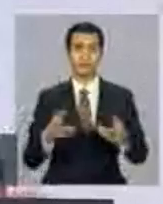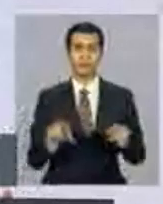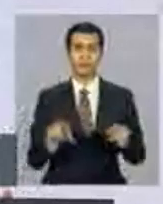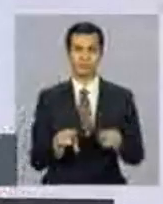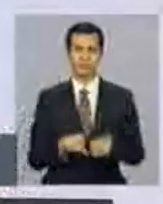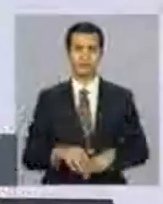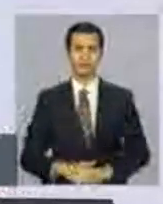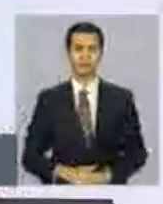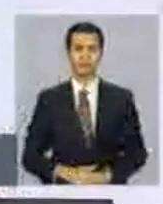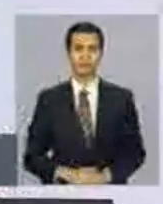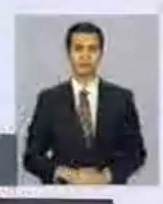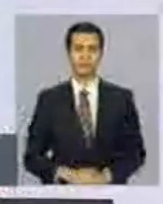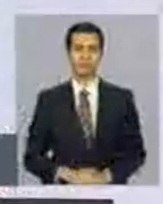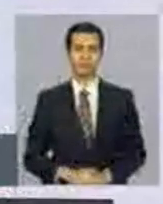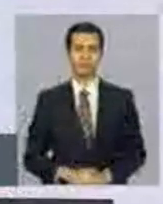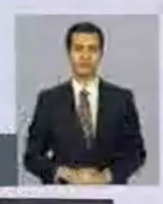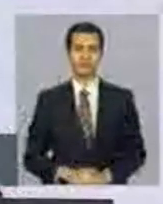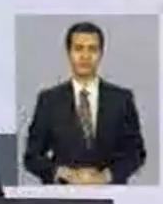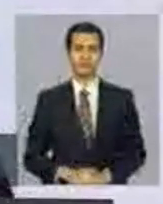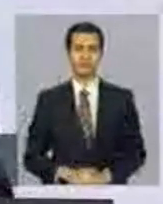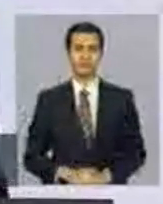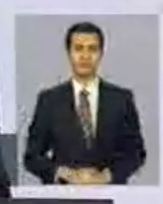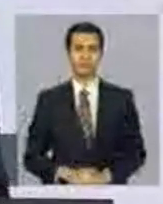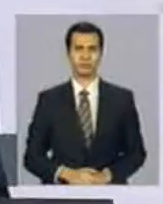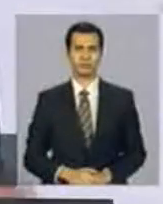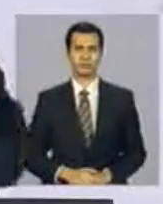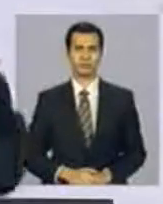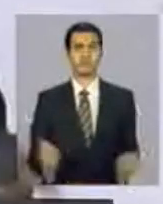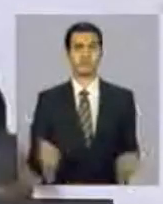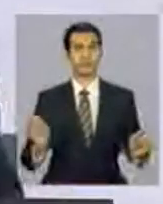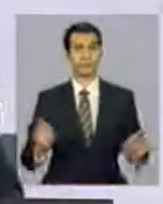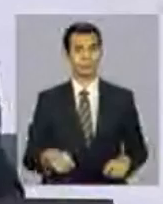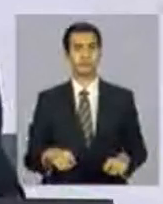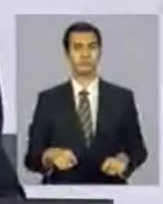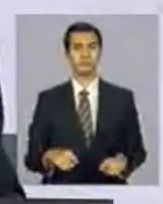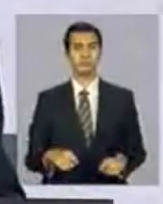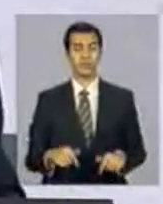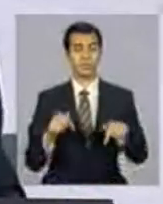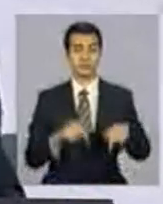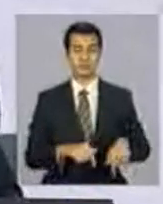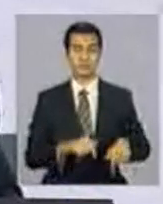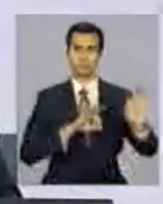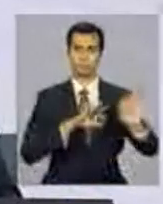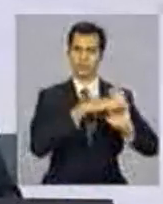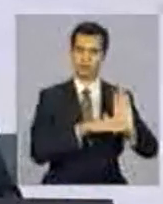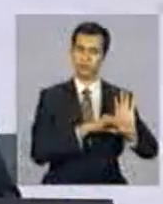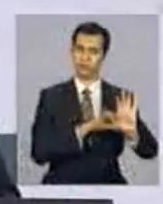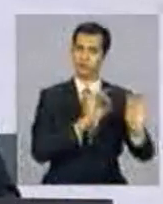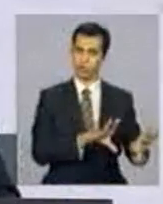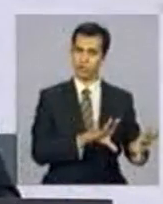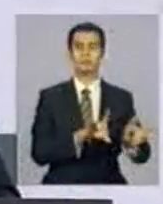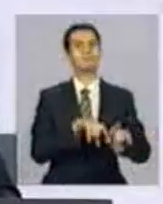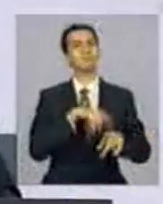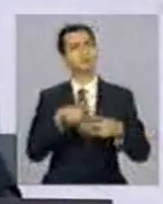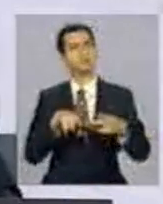que isso seja suportado, não neste programa apenas, mas em todos